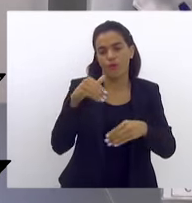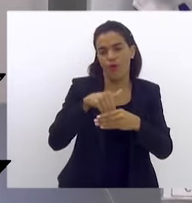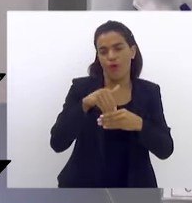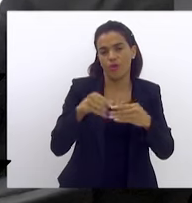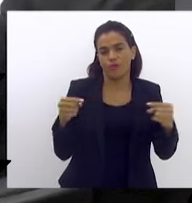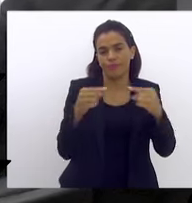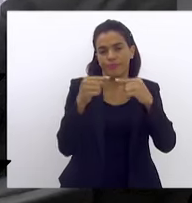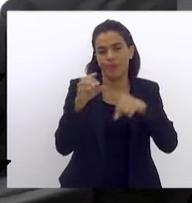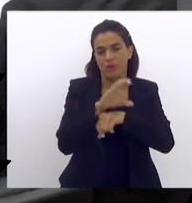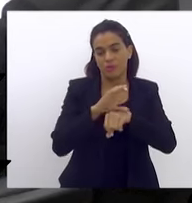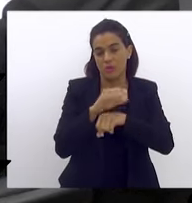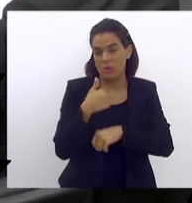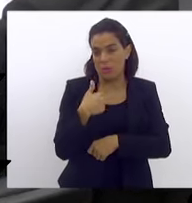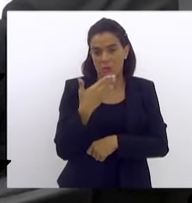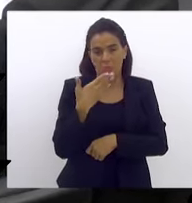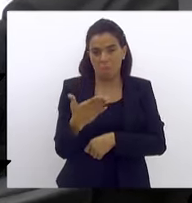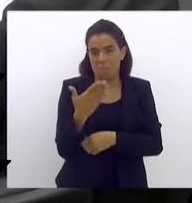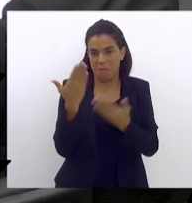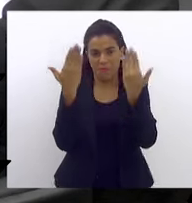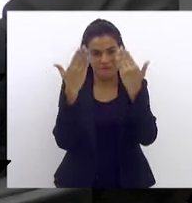peço visto